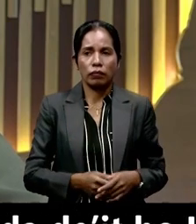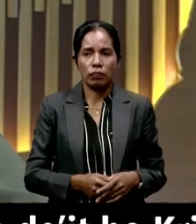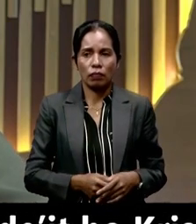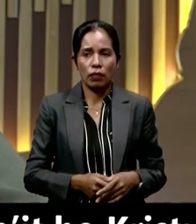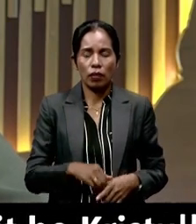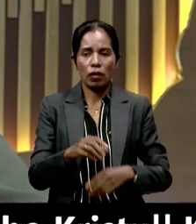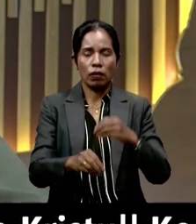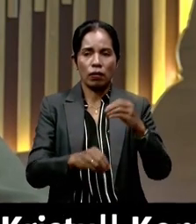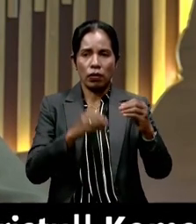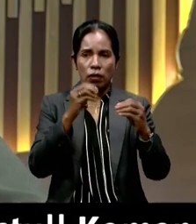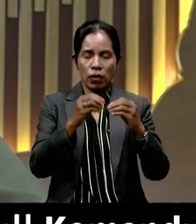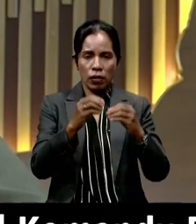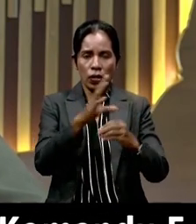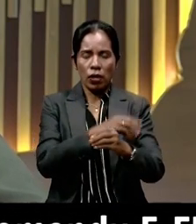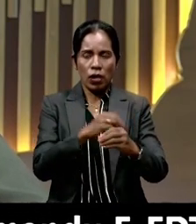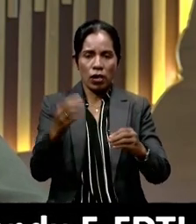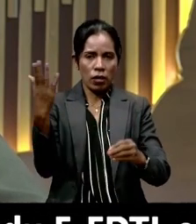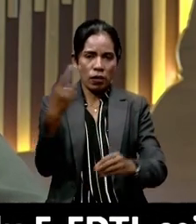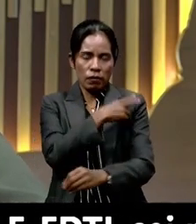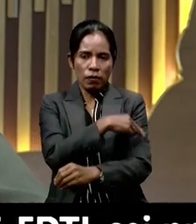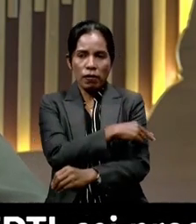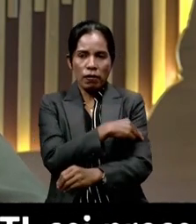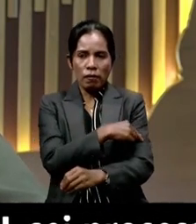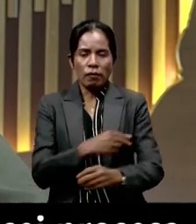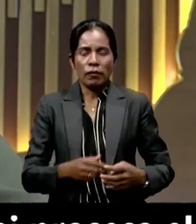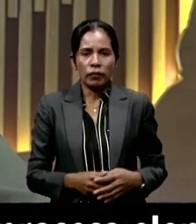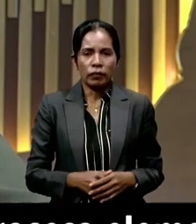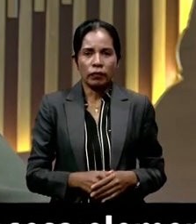quando a situação e o hospital